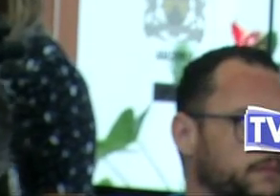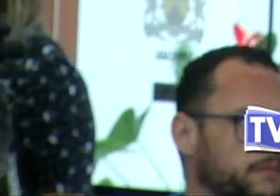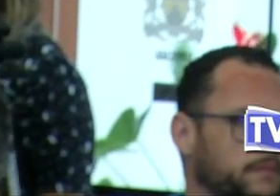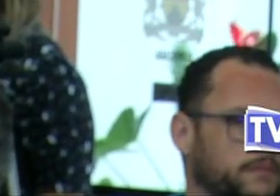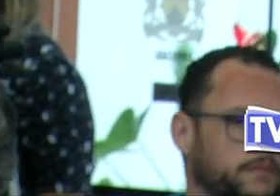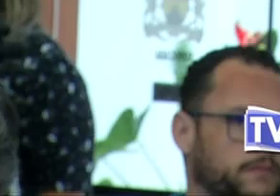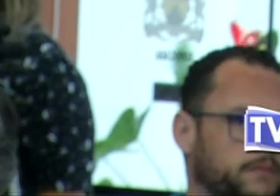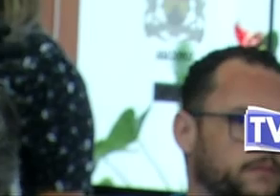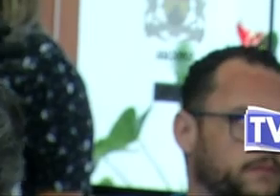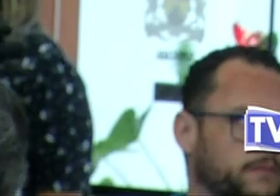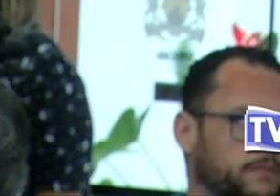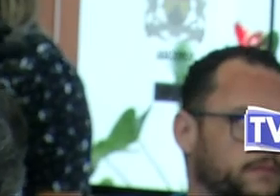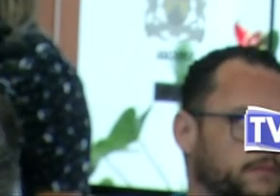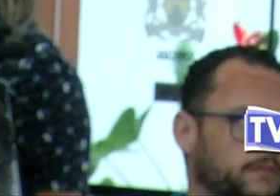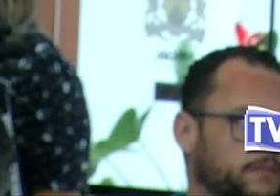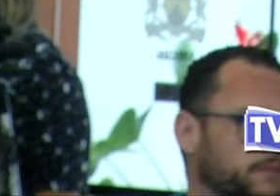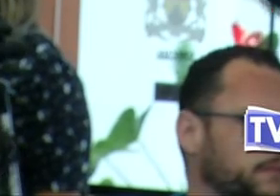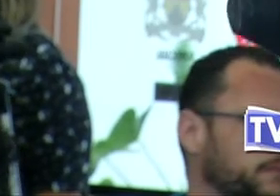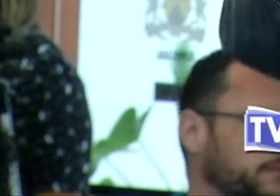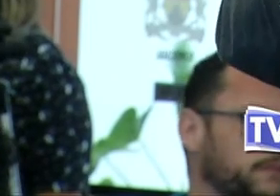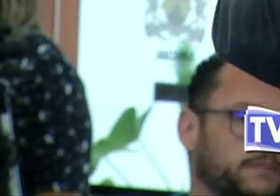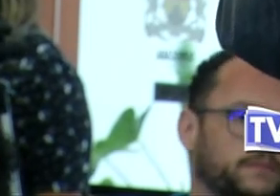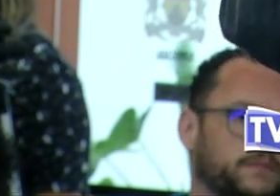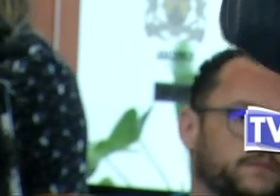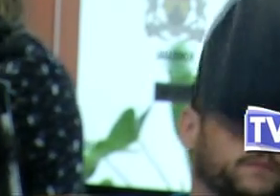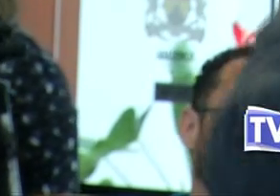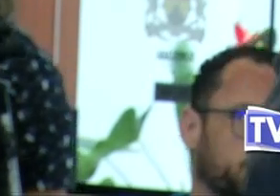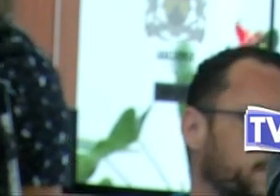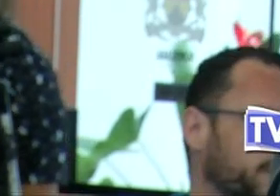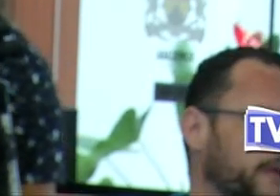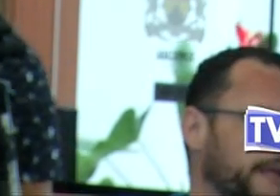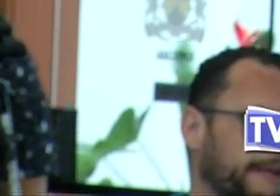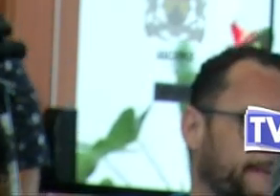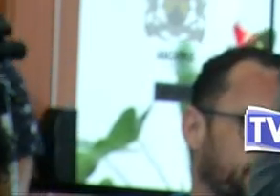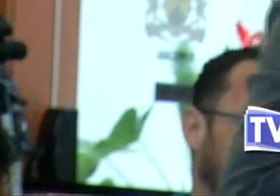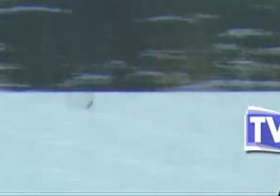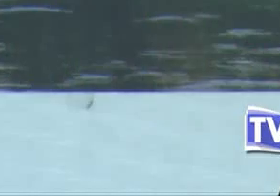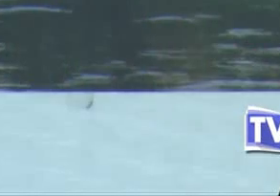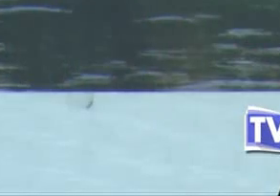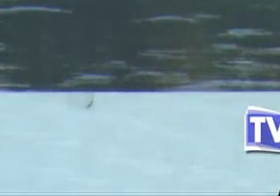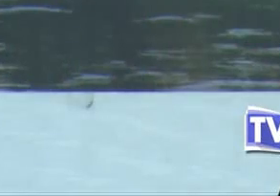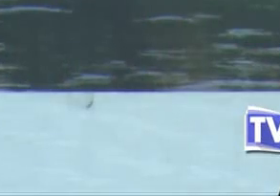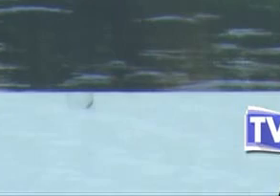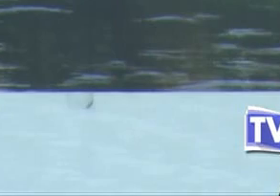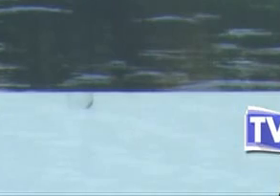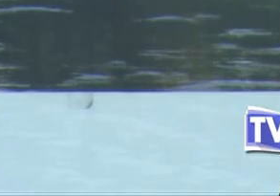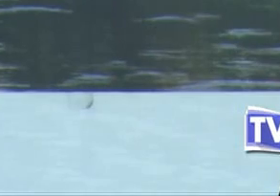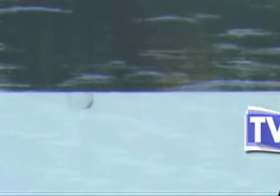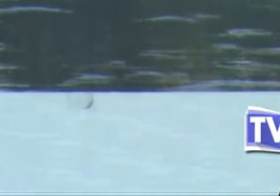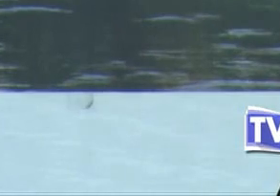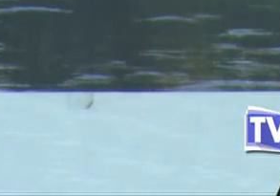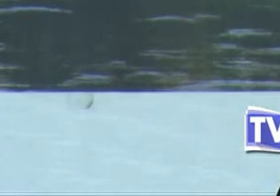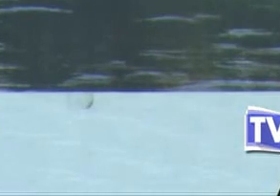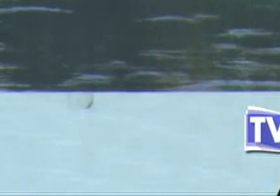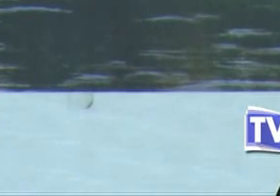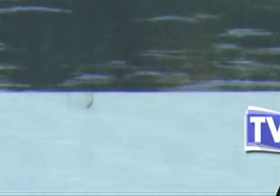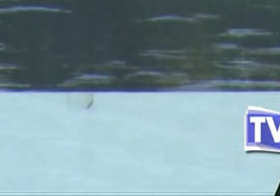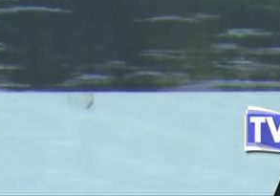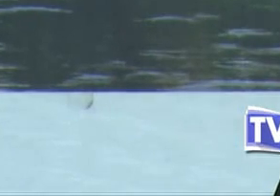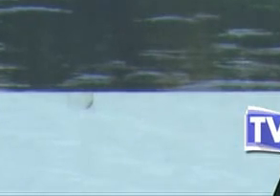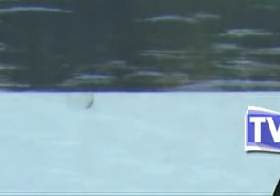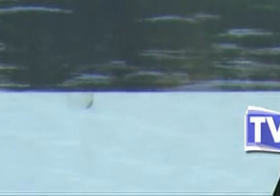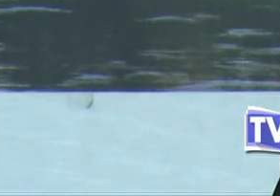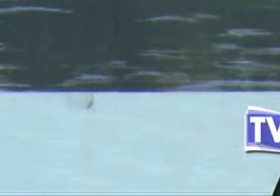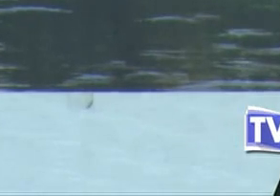para os professores até hoje. Veja só as despesas. E assim, e é uma atrás da outra, o próprio jornal Zenorte cansou de publicar,